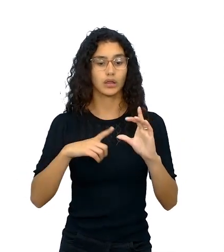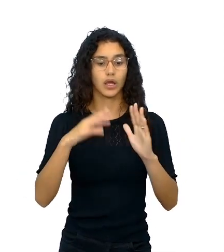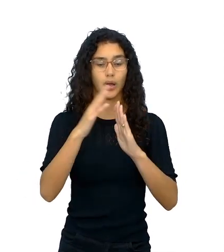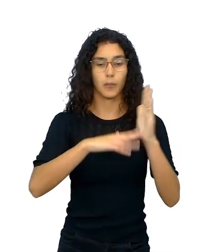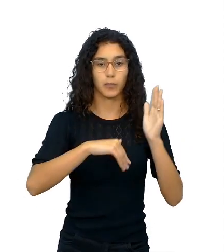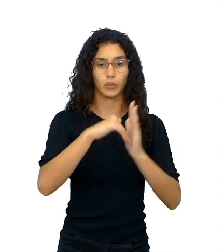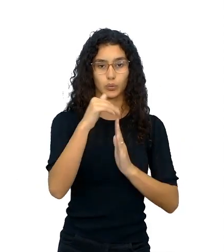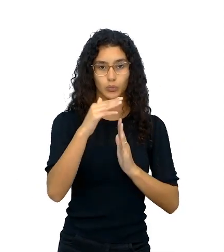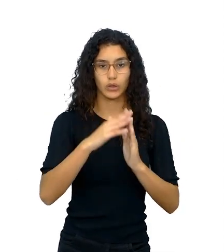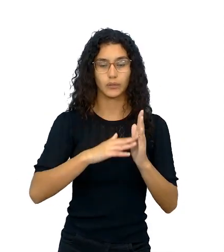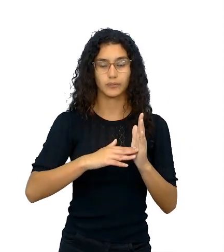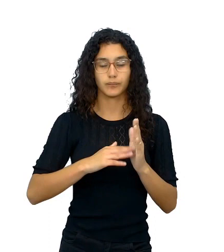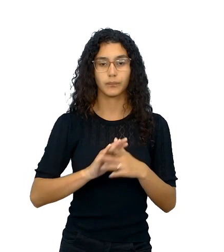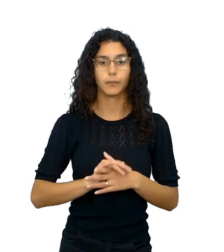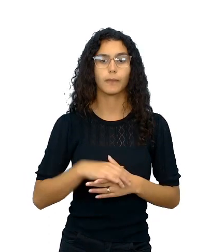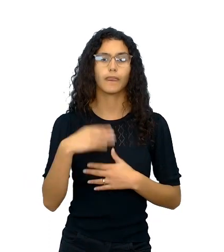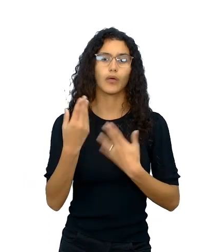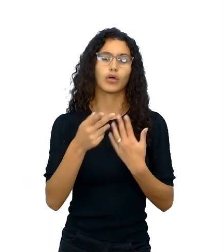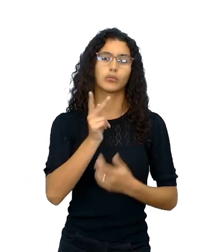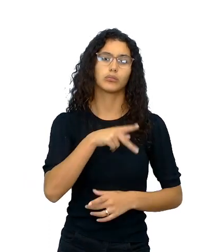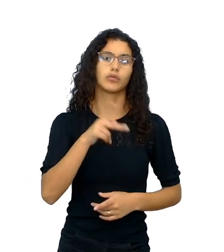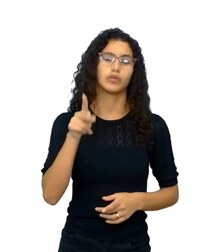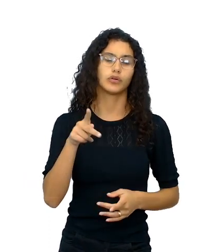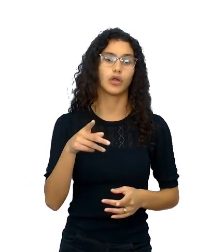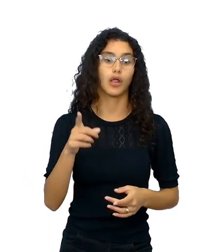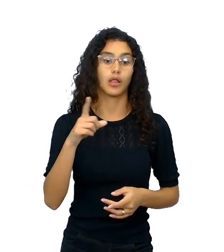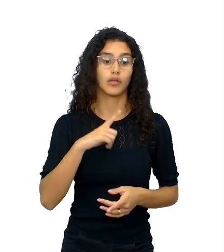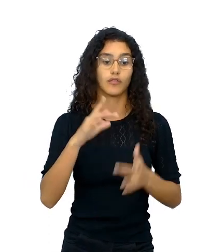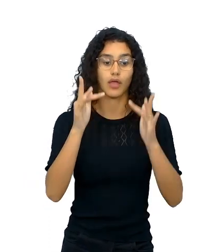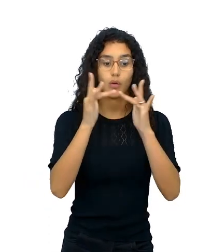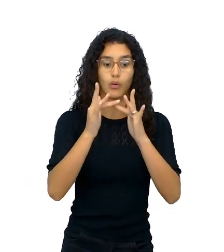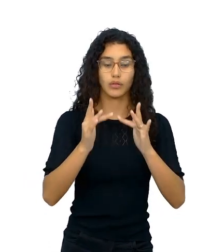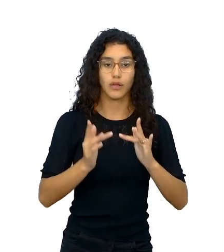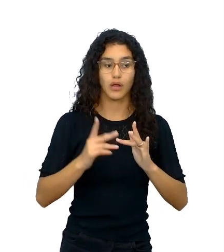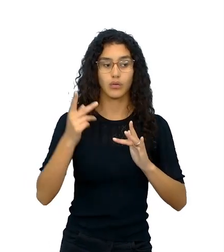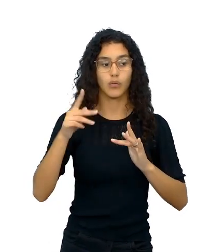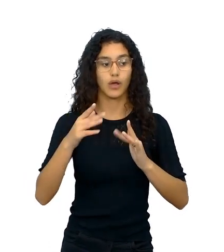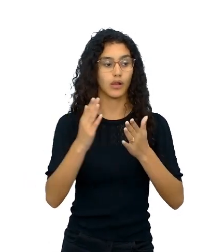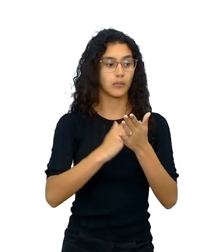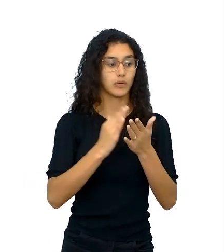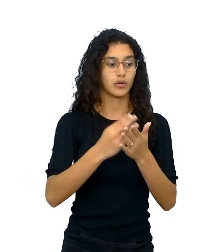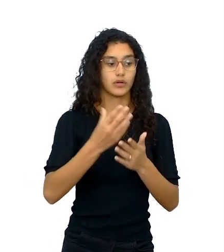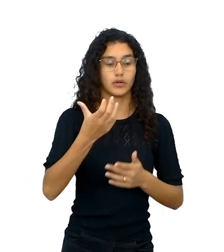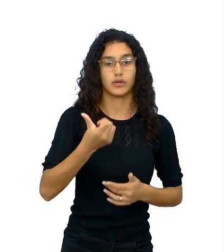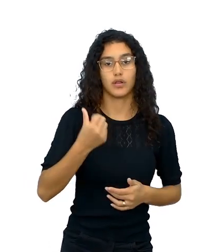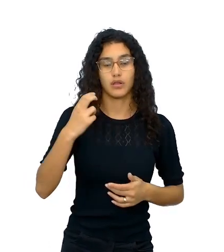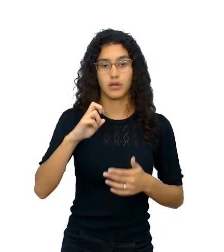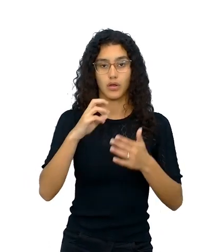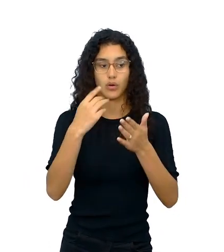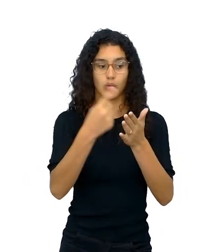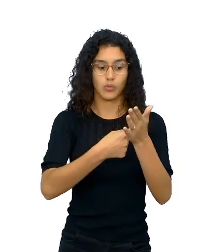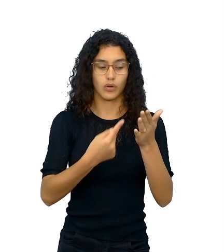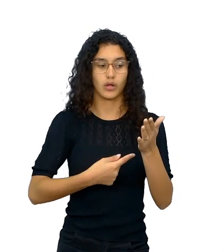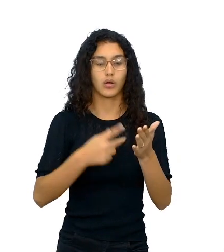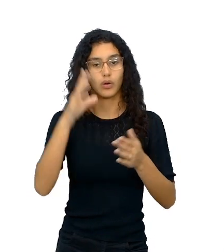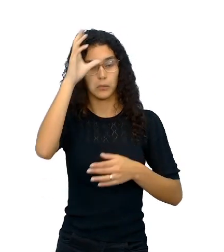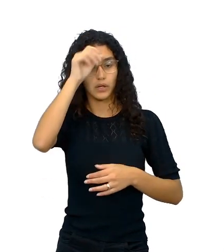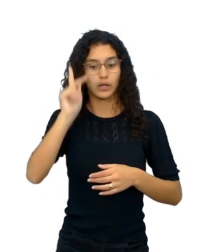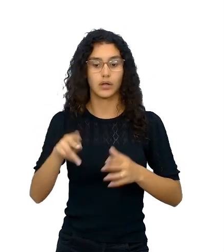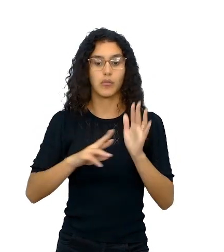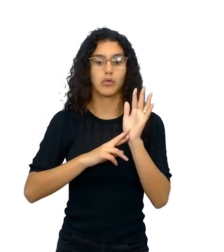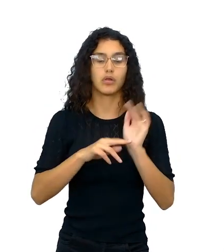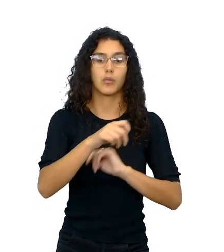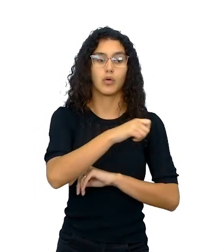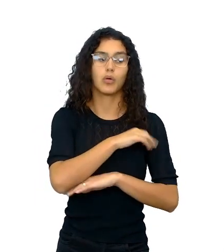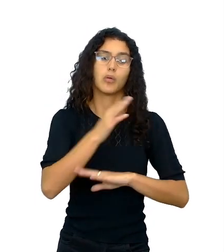pintura, não é? Quando o professor tiver contato com ela, lá na página 65 do Caderno Aprender Sempre, e mostrar para os